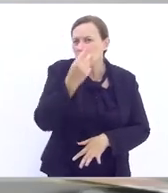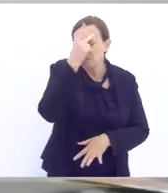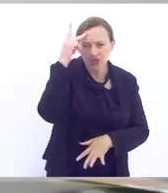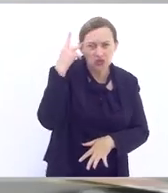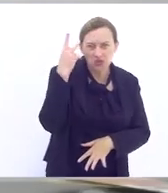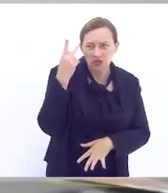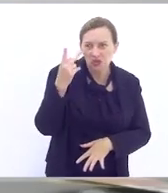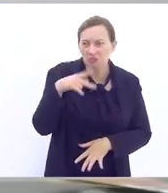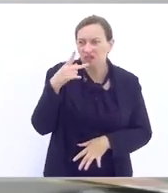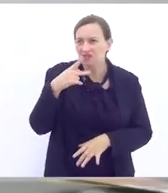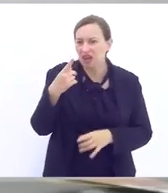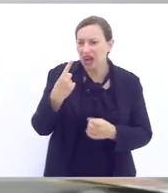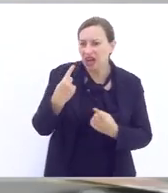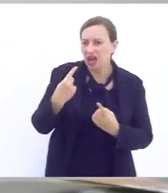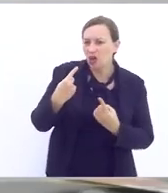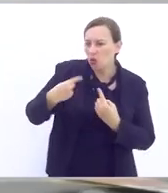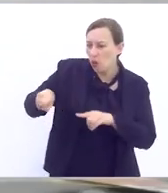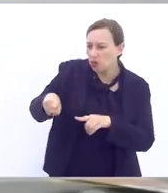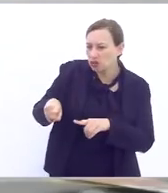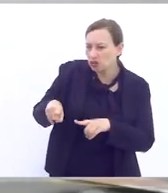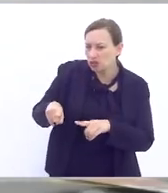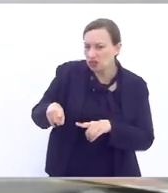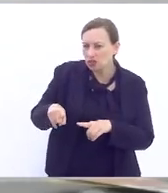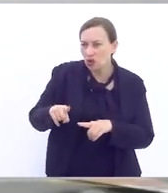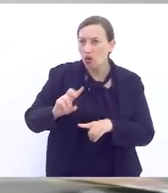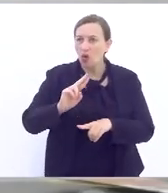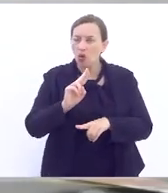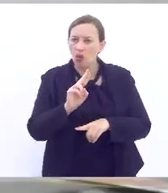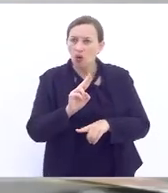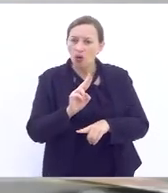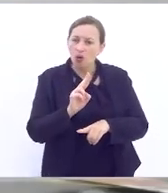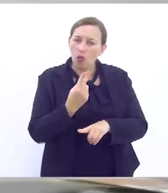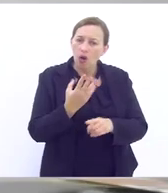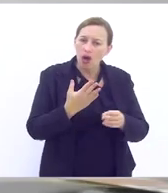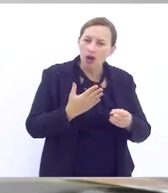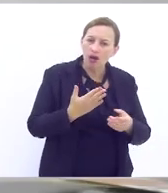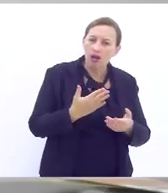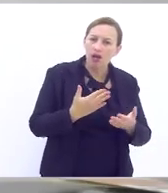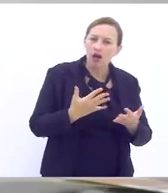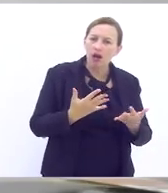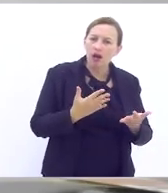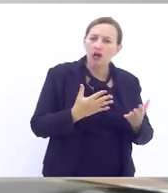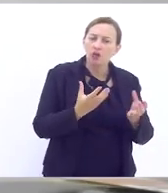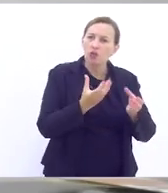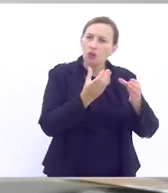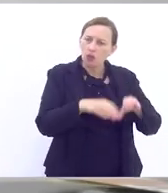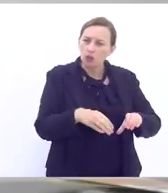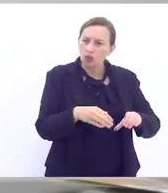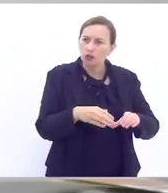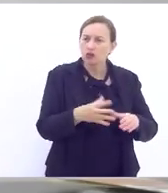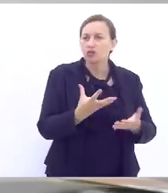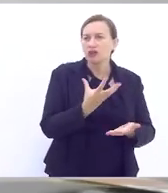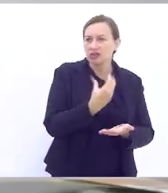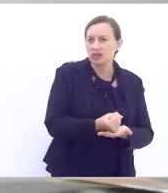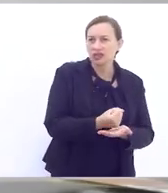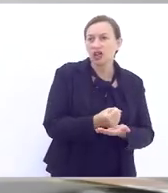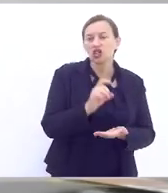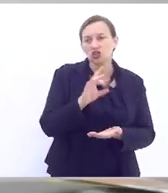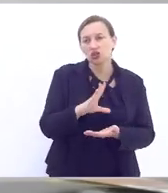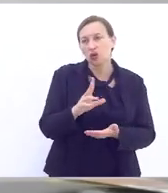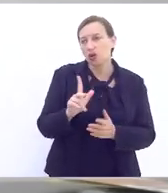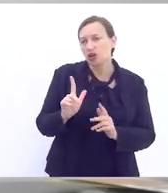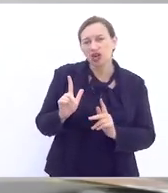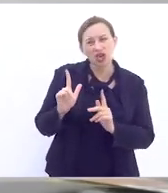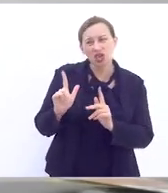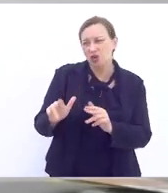Em contrapartida a favor do concurso público só os mesmos os mesmos